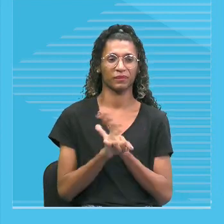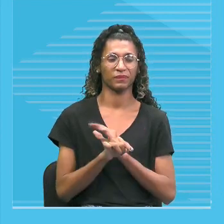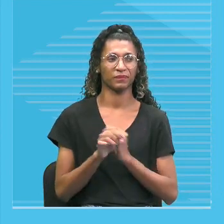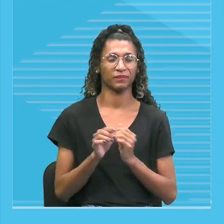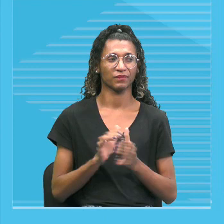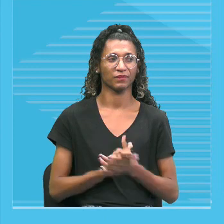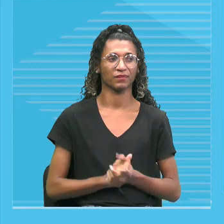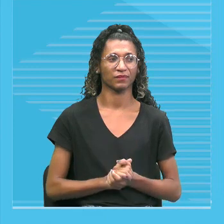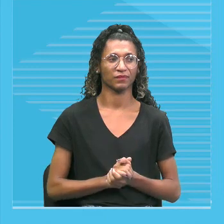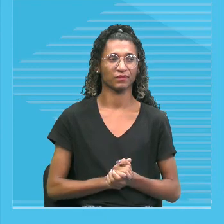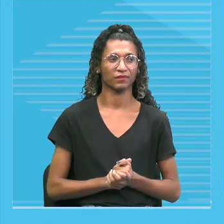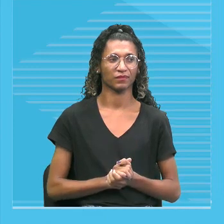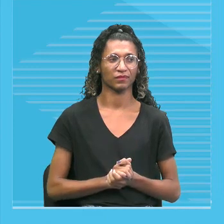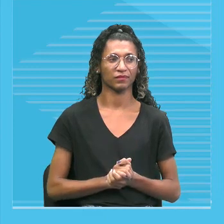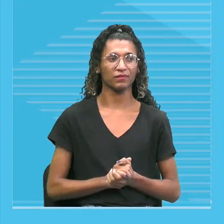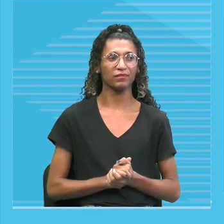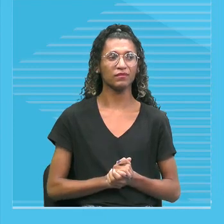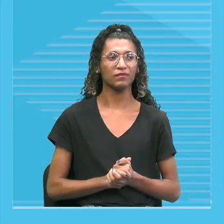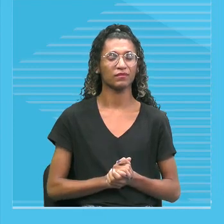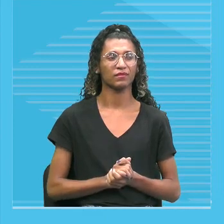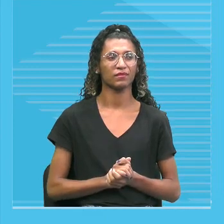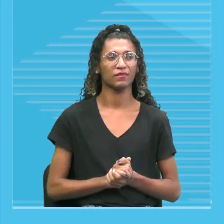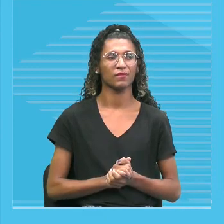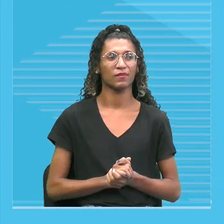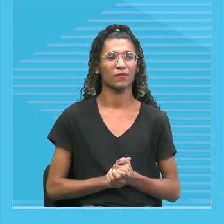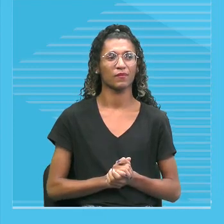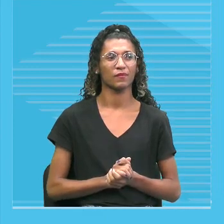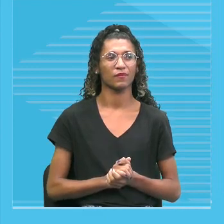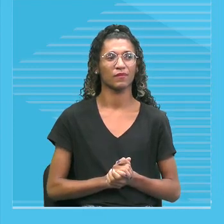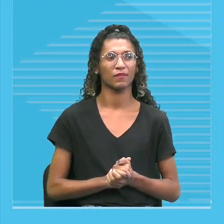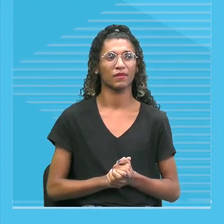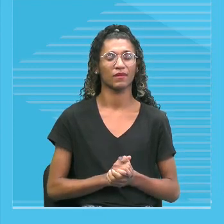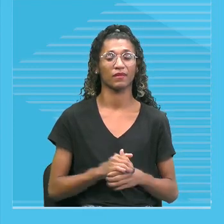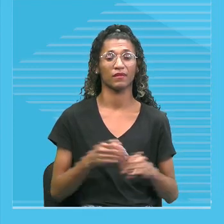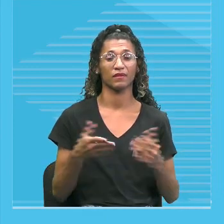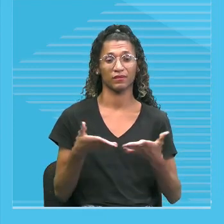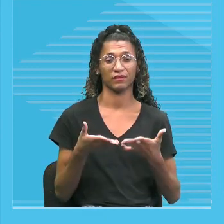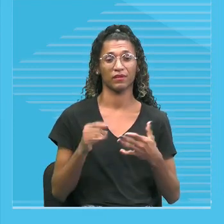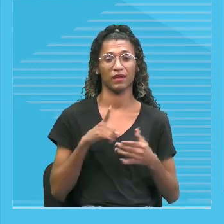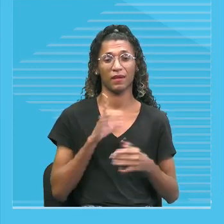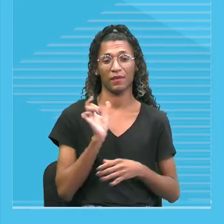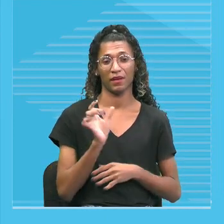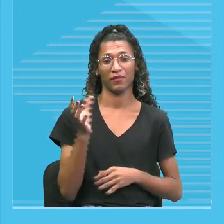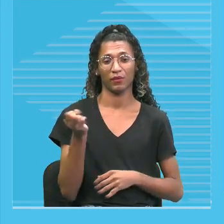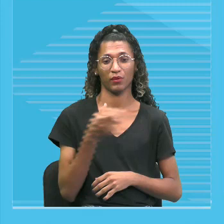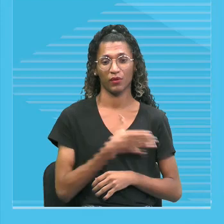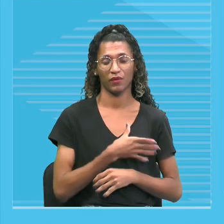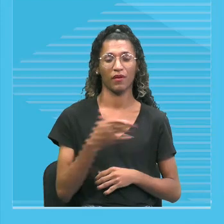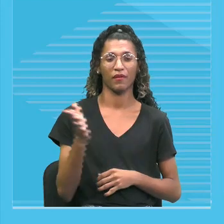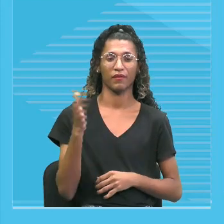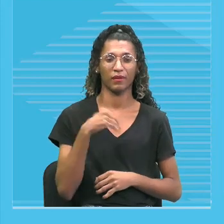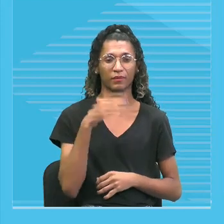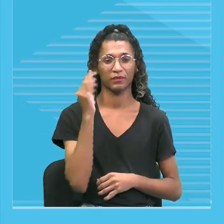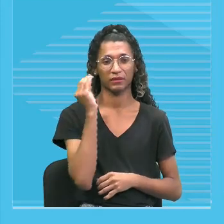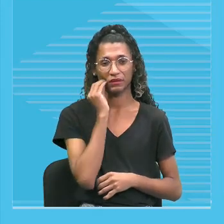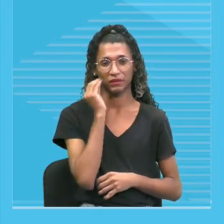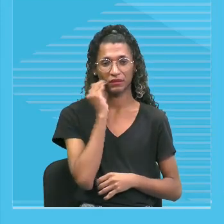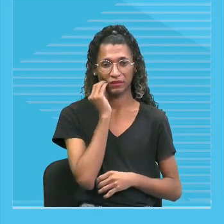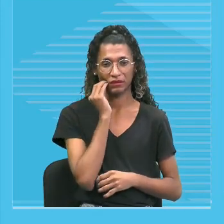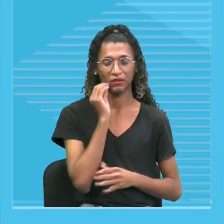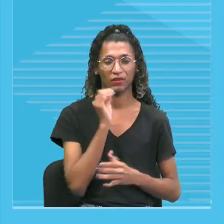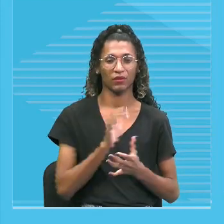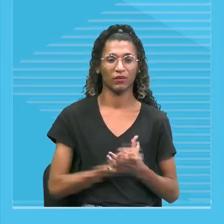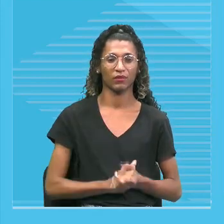aqui apareceu palavras novas bora ver vamos tentar O